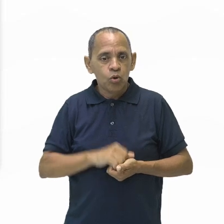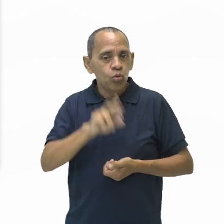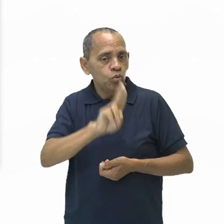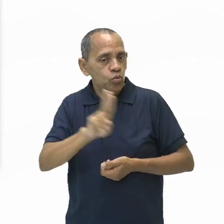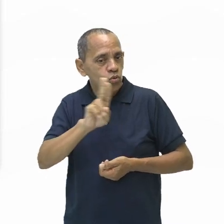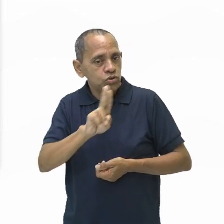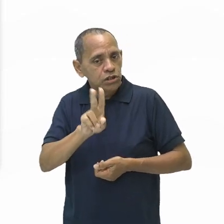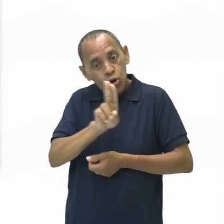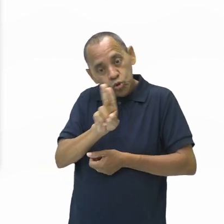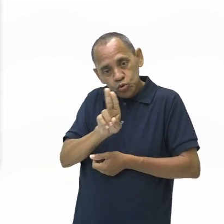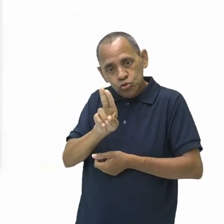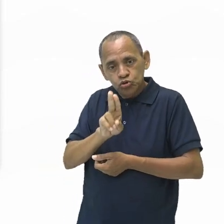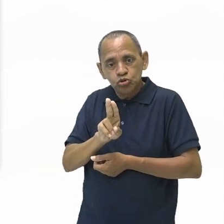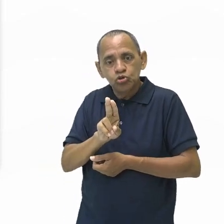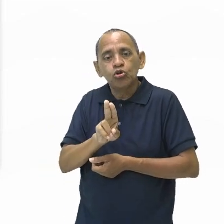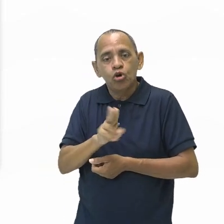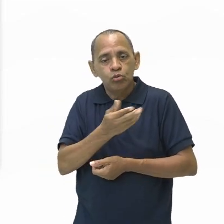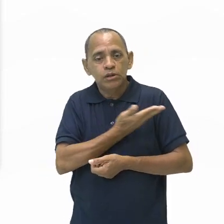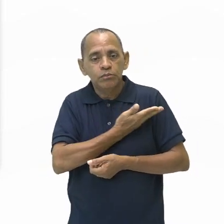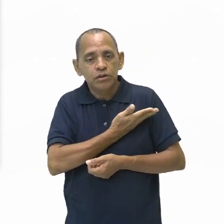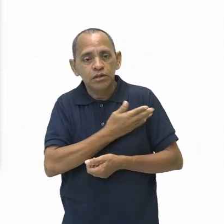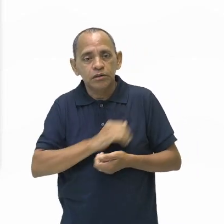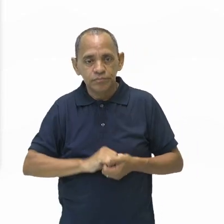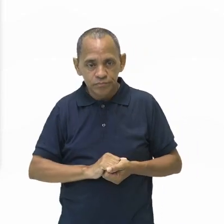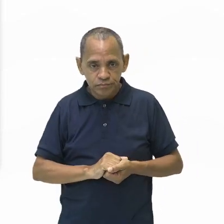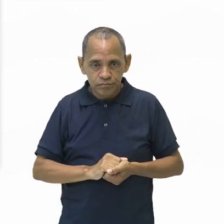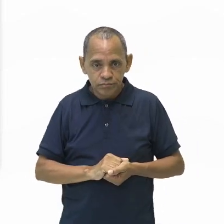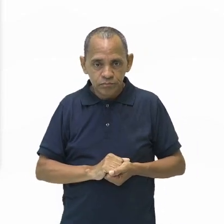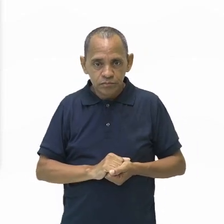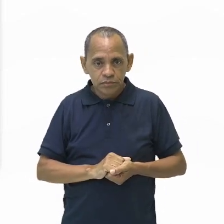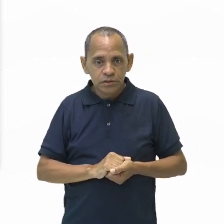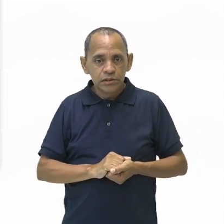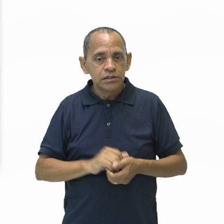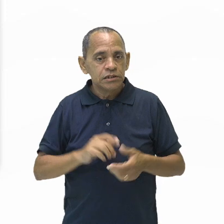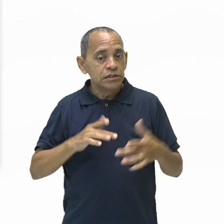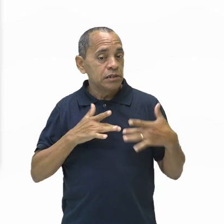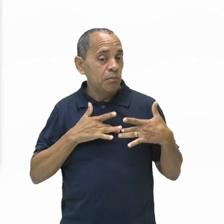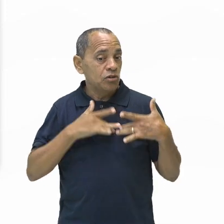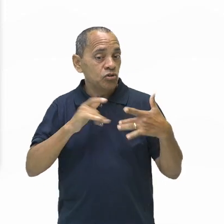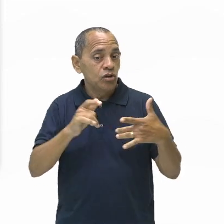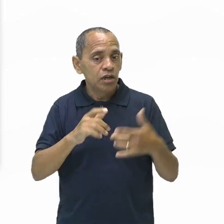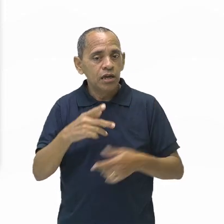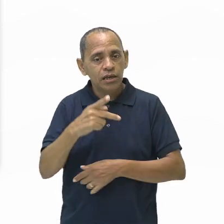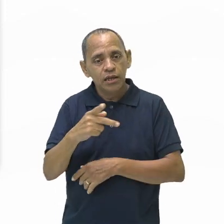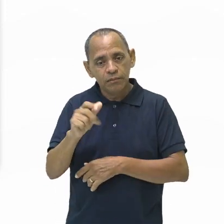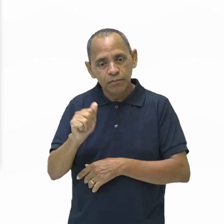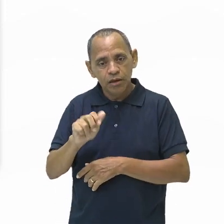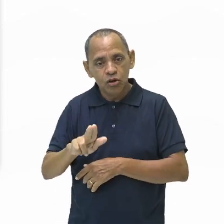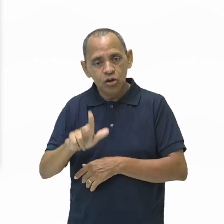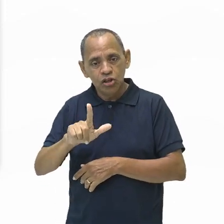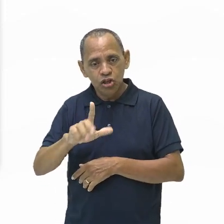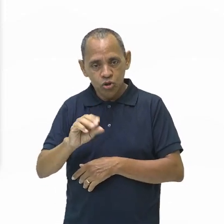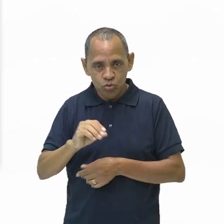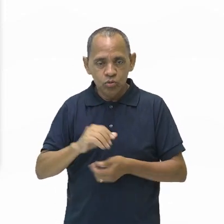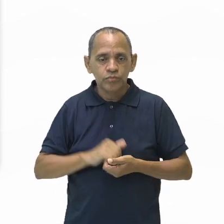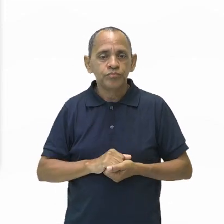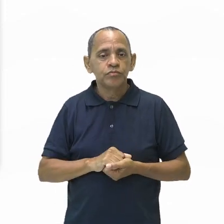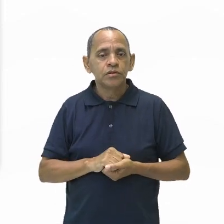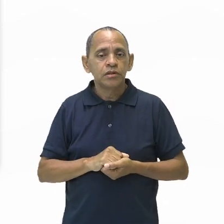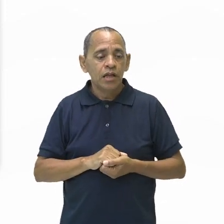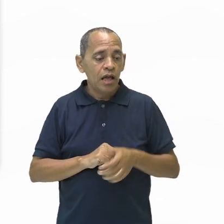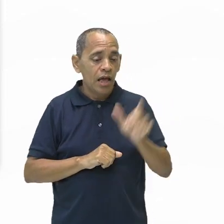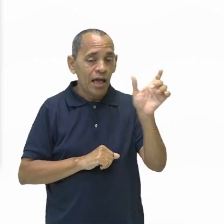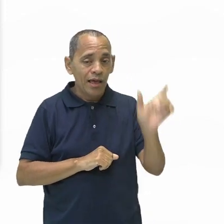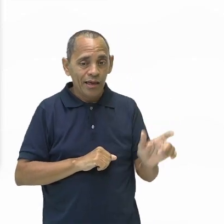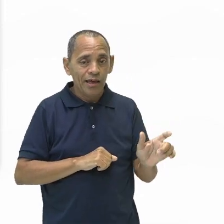dessa amiga. Aí ela se apaixona por Paulo, mas não tem um final feliz, né? Maria da Glória, que é o nome dela